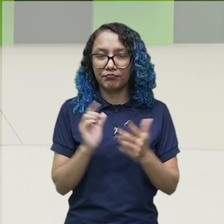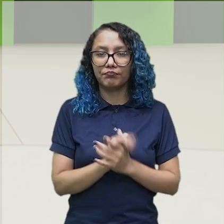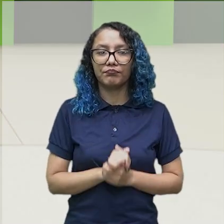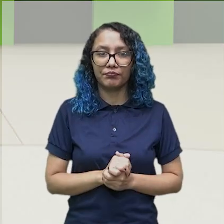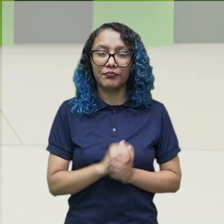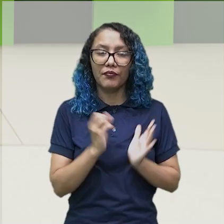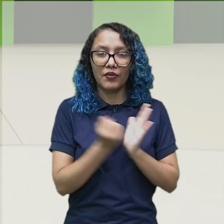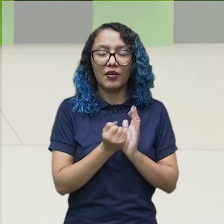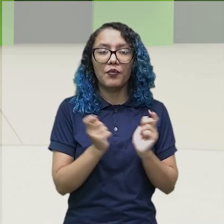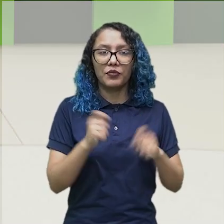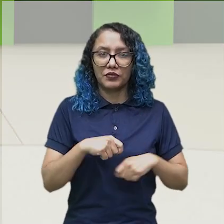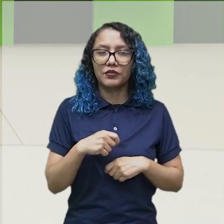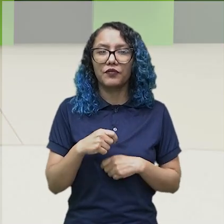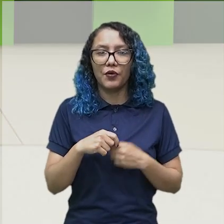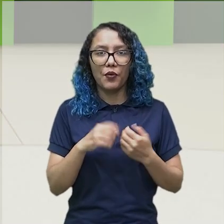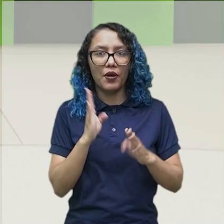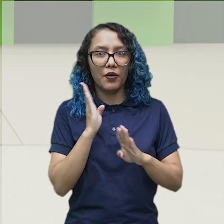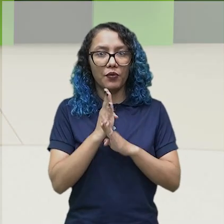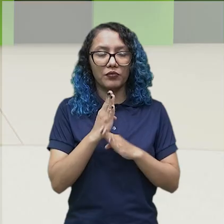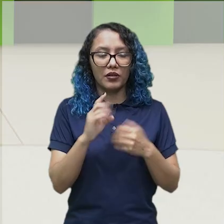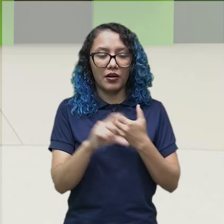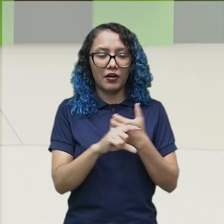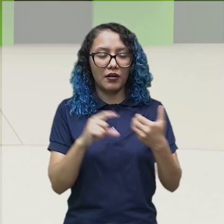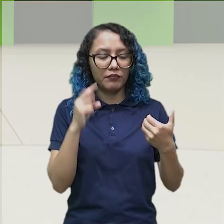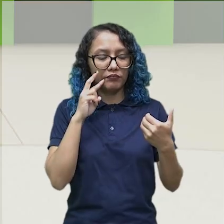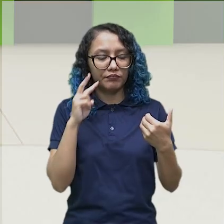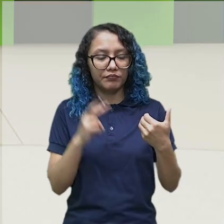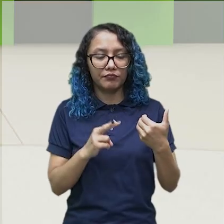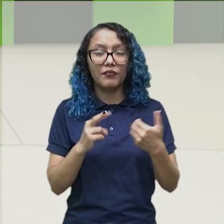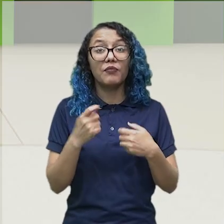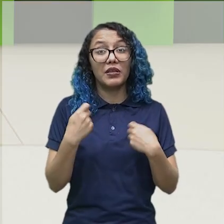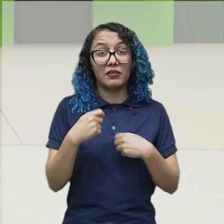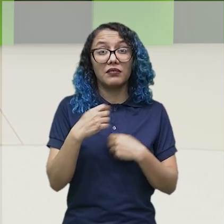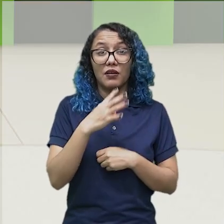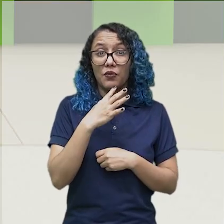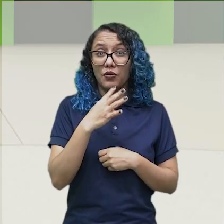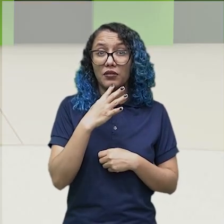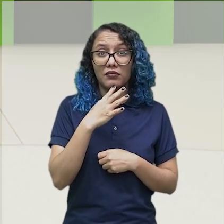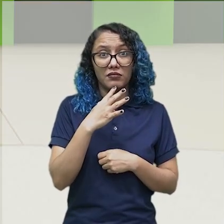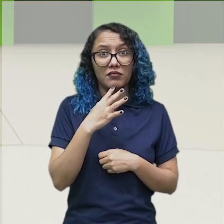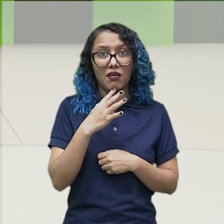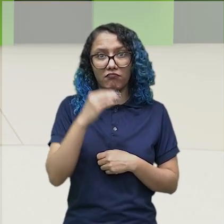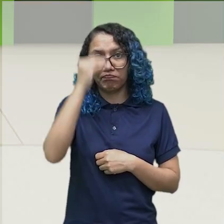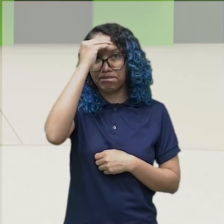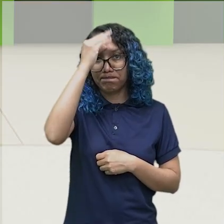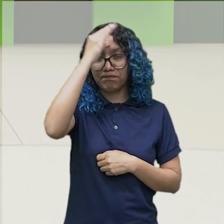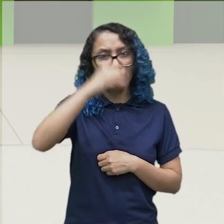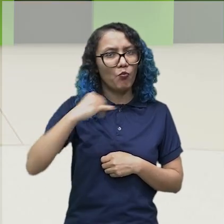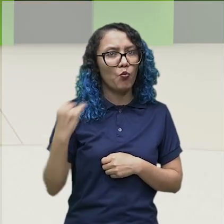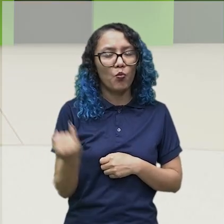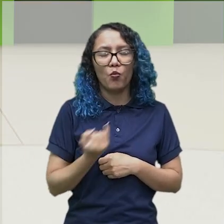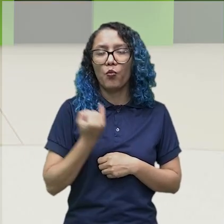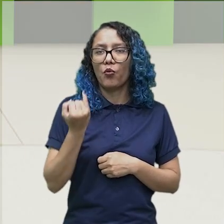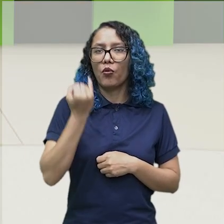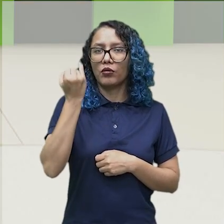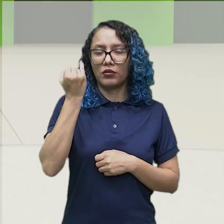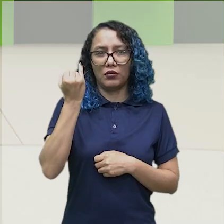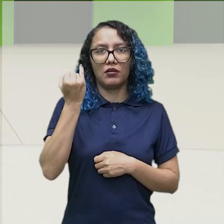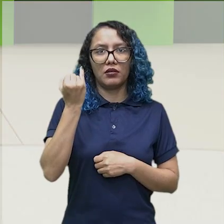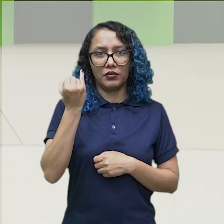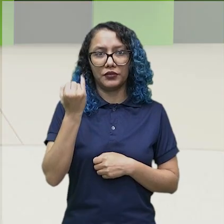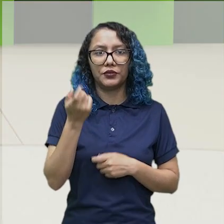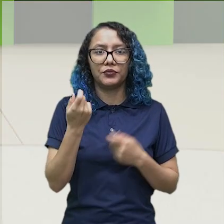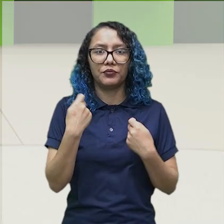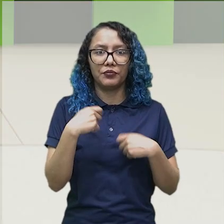podem aparecer em rótulos e que a gente precisa conhecer, porque conhecimento é vida, né, gente? Não basta só a gente ser informado, a